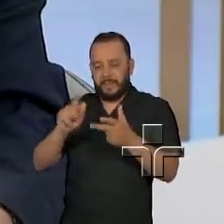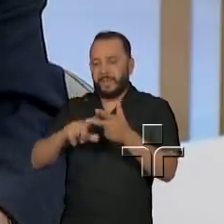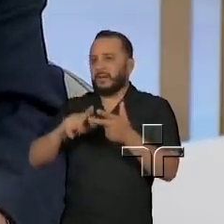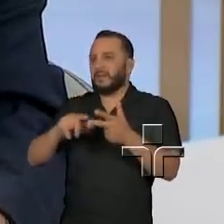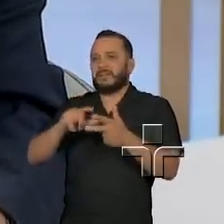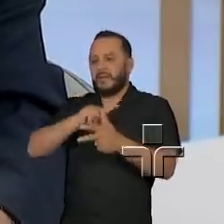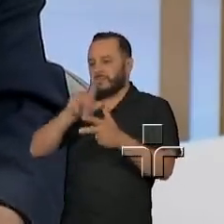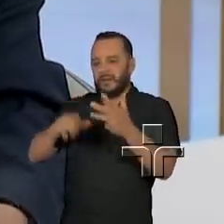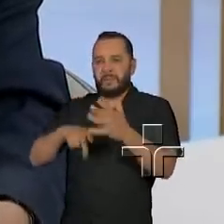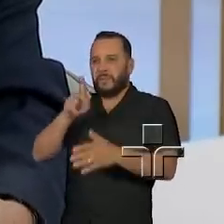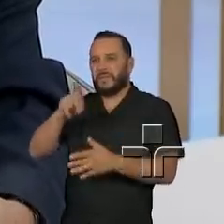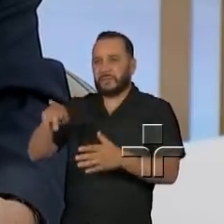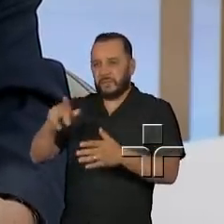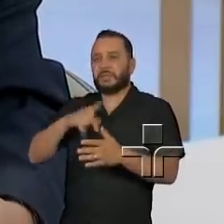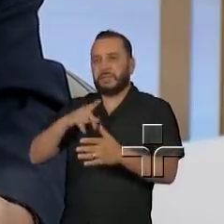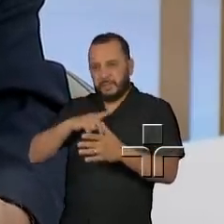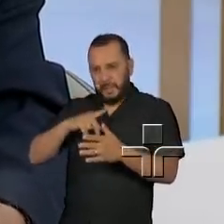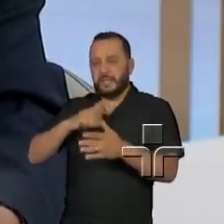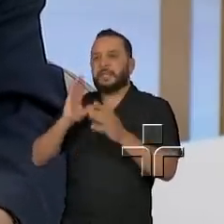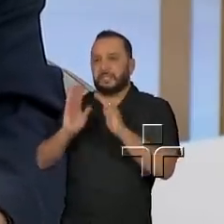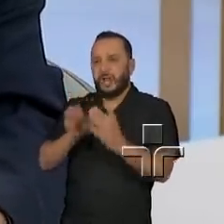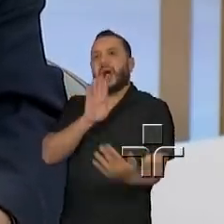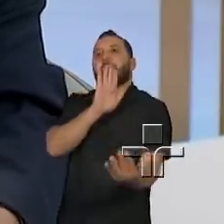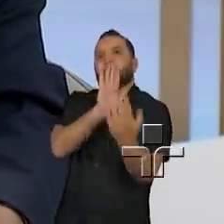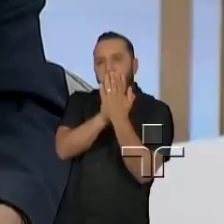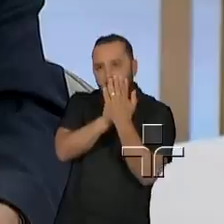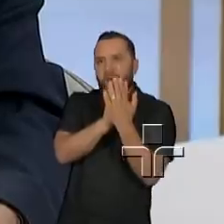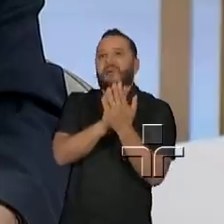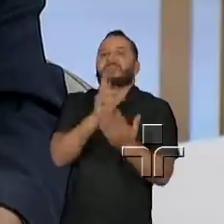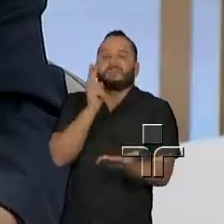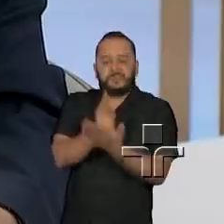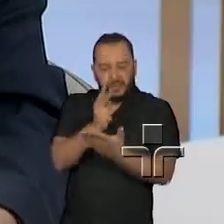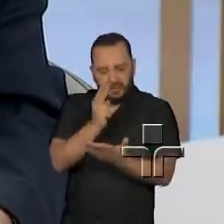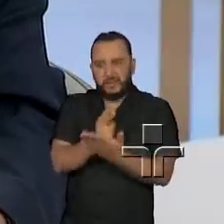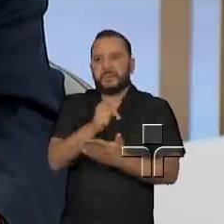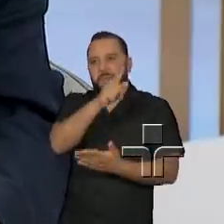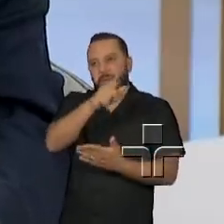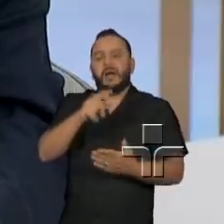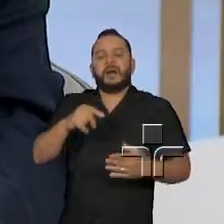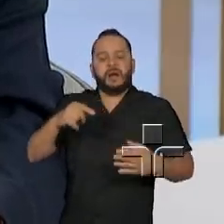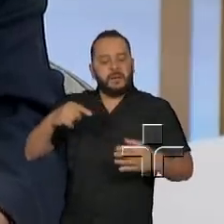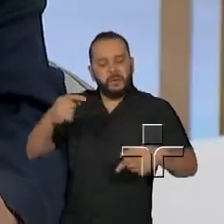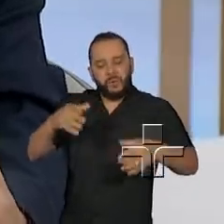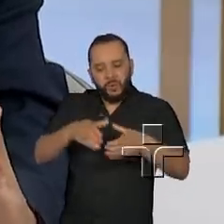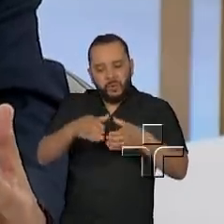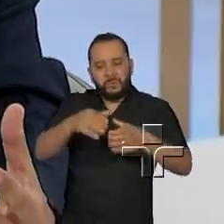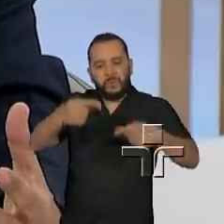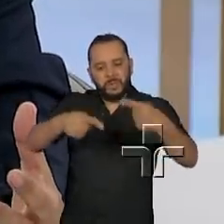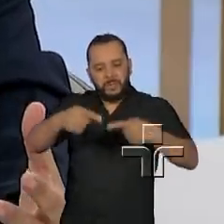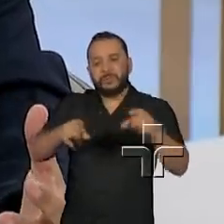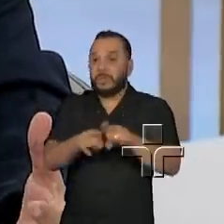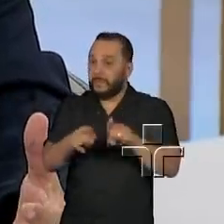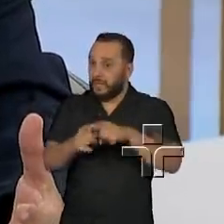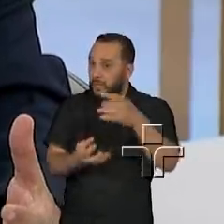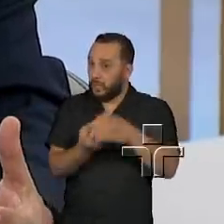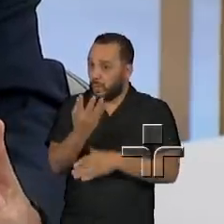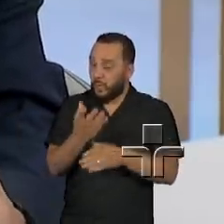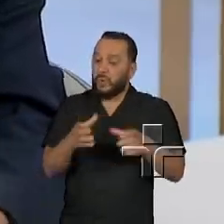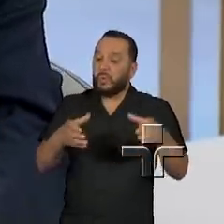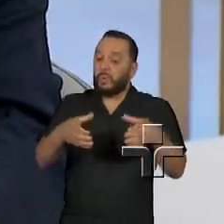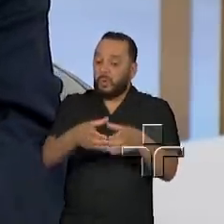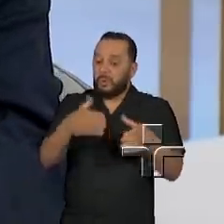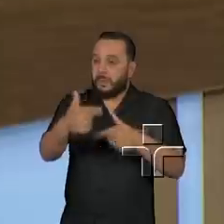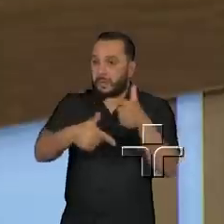tem feito um corpo a corpo frequente, intenso, junto aos parlamentares. Foi criado um grupo de trabalho no âmbito